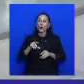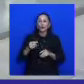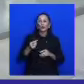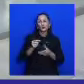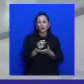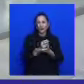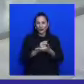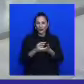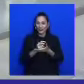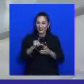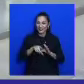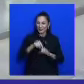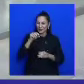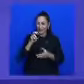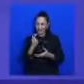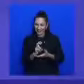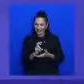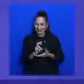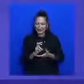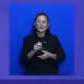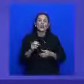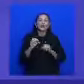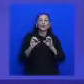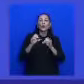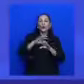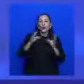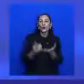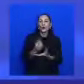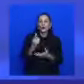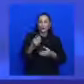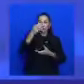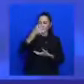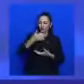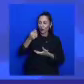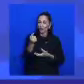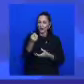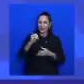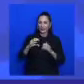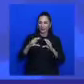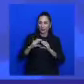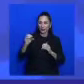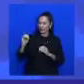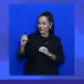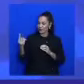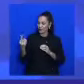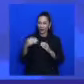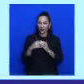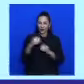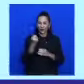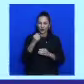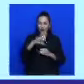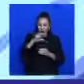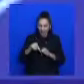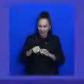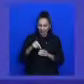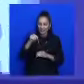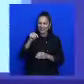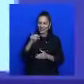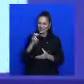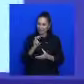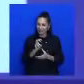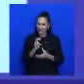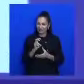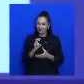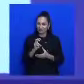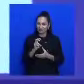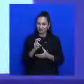da Quina. O Globo número 1 está preparado para o sorteio. O suporte contém 80 bolas numeradas de 0 a 80 e deste Globo sortearemos